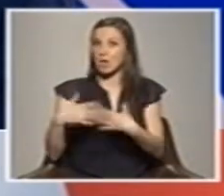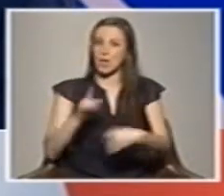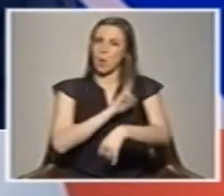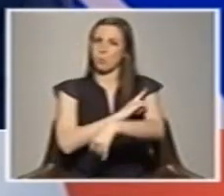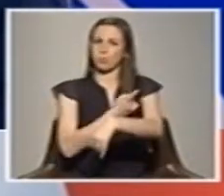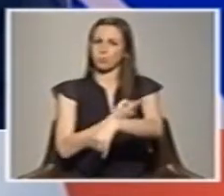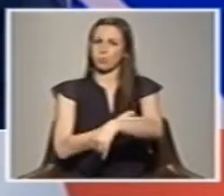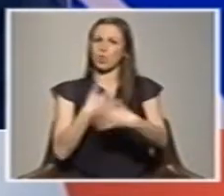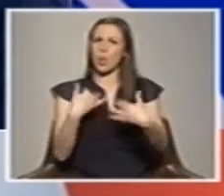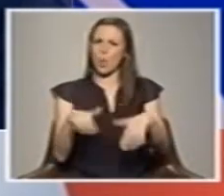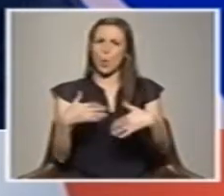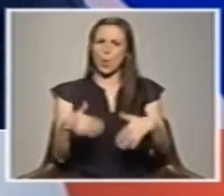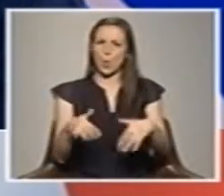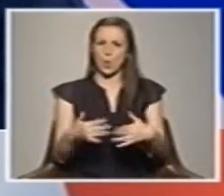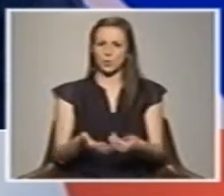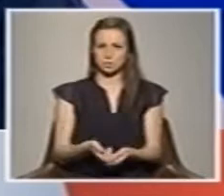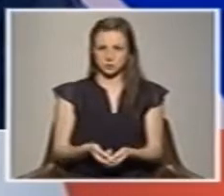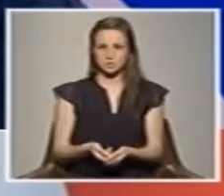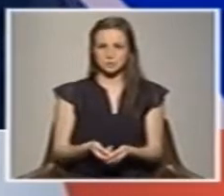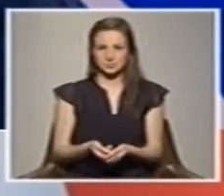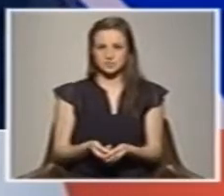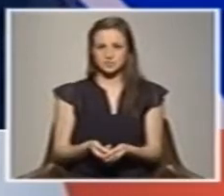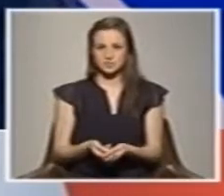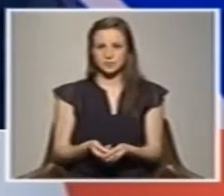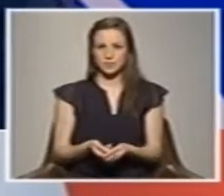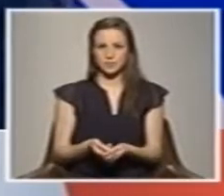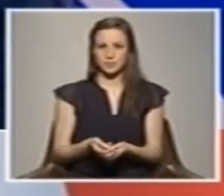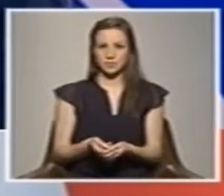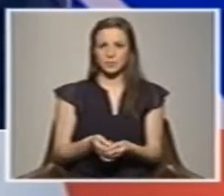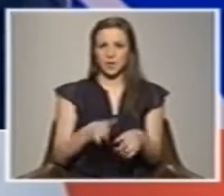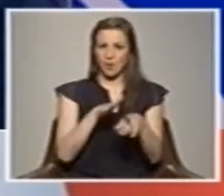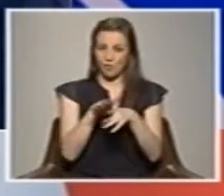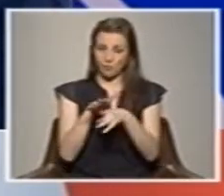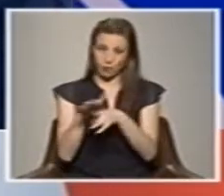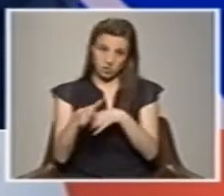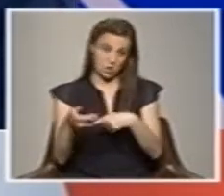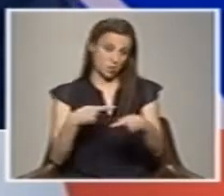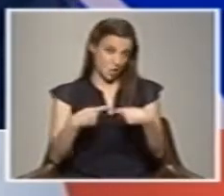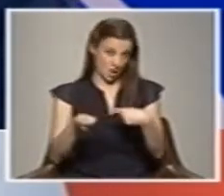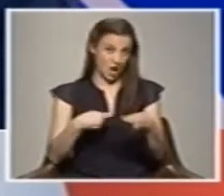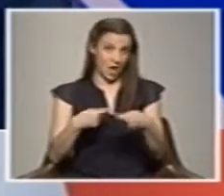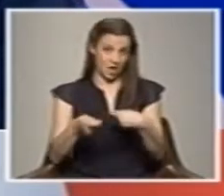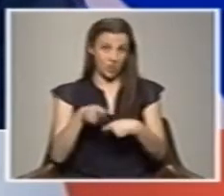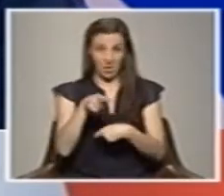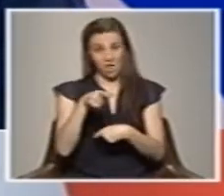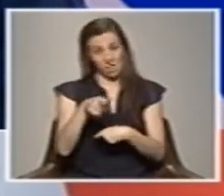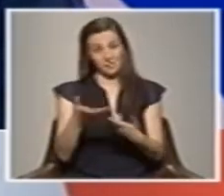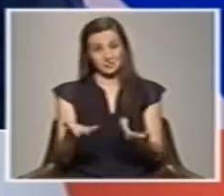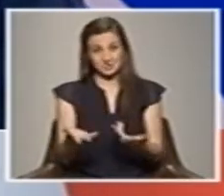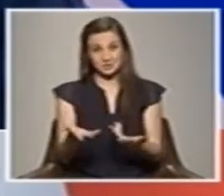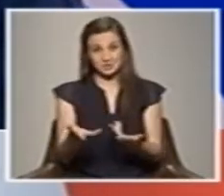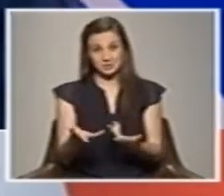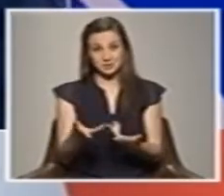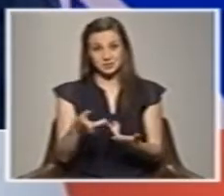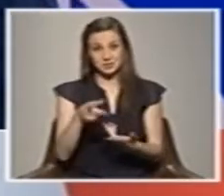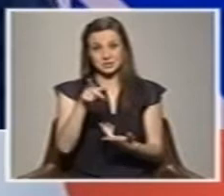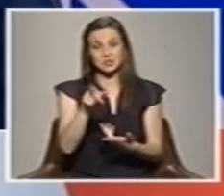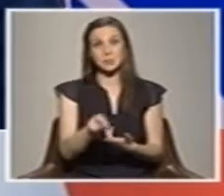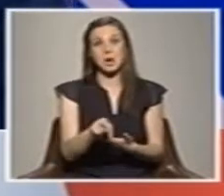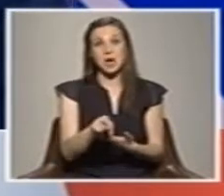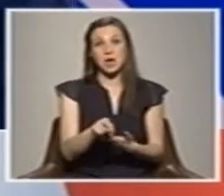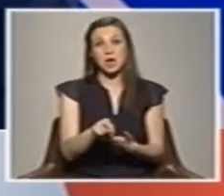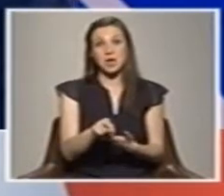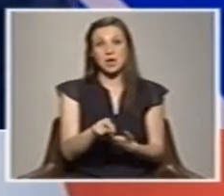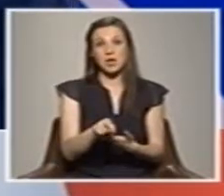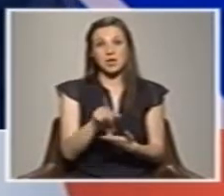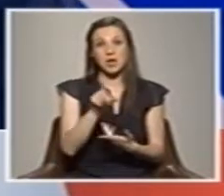poder de, digamos, manipulação do mercado, porque é disso que se trata, e de esmagamento, digamos,